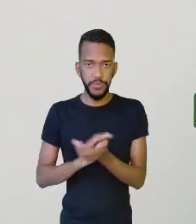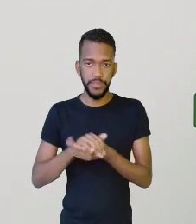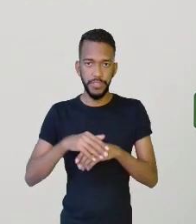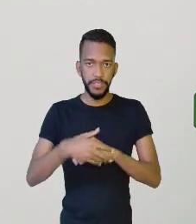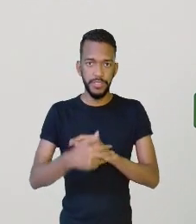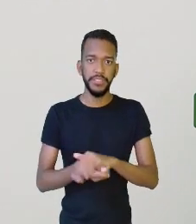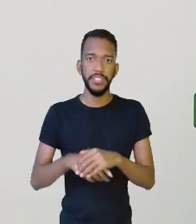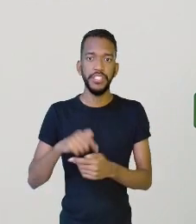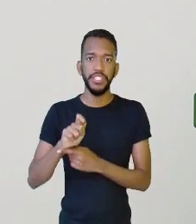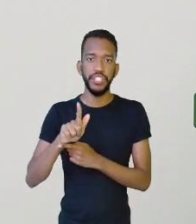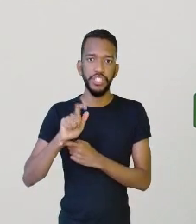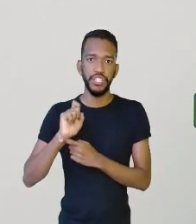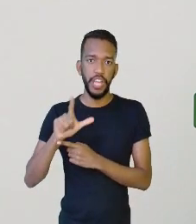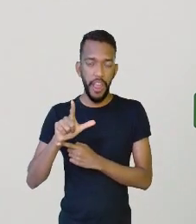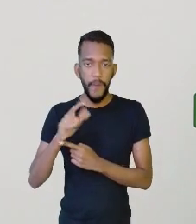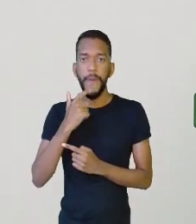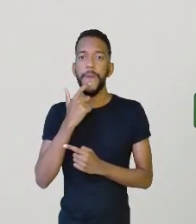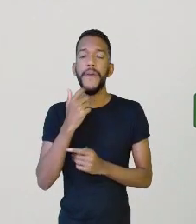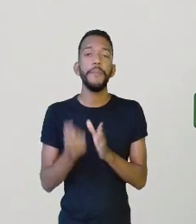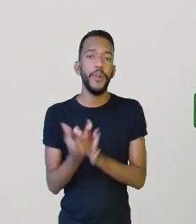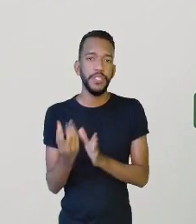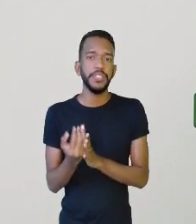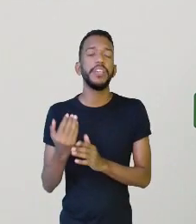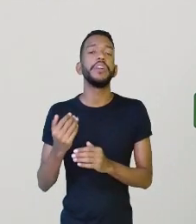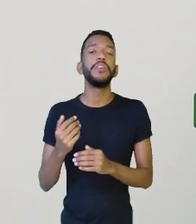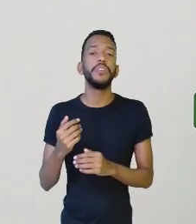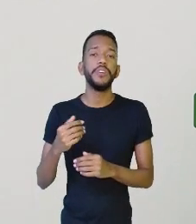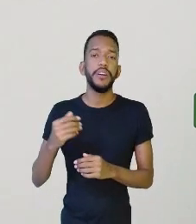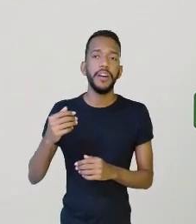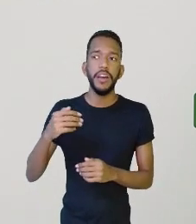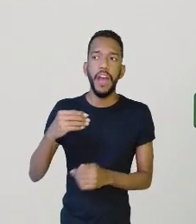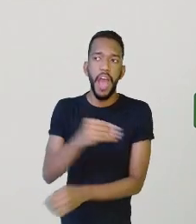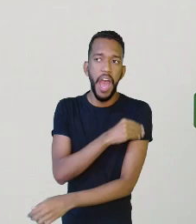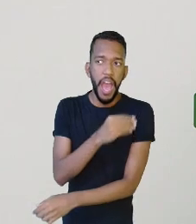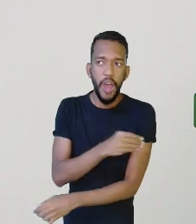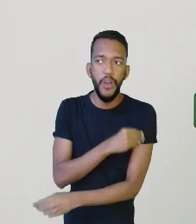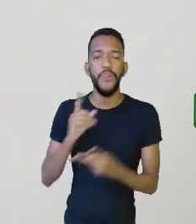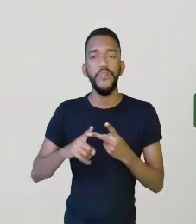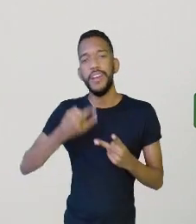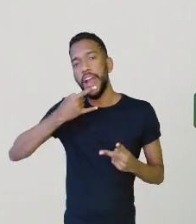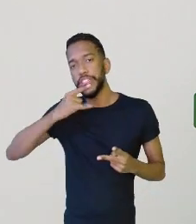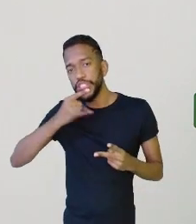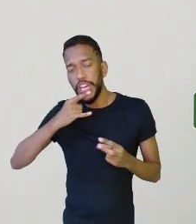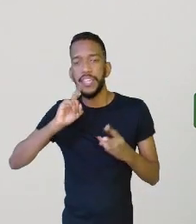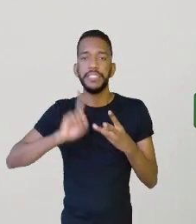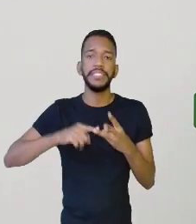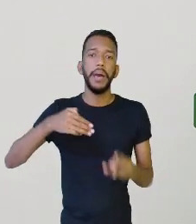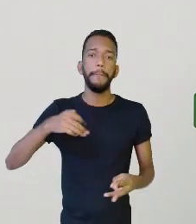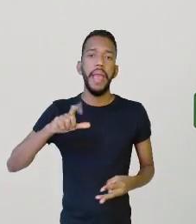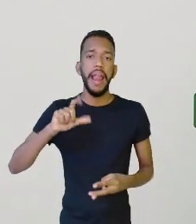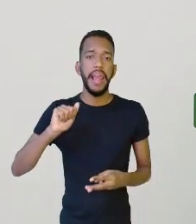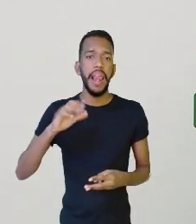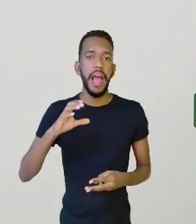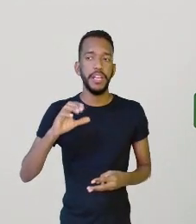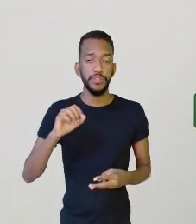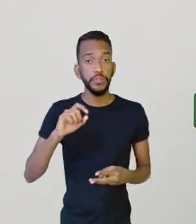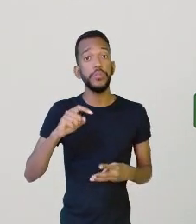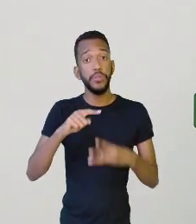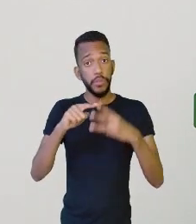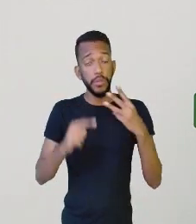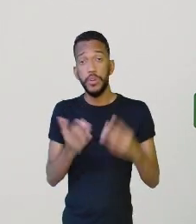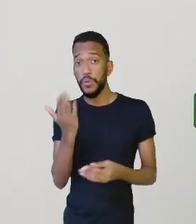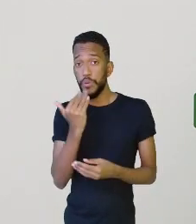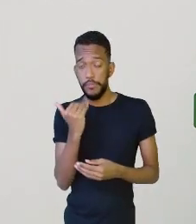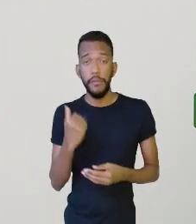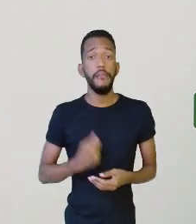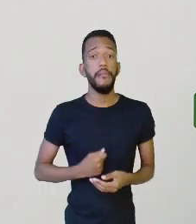em gel? Pois é, a produção do álcool, da cachaça, do melaço e de outras comidas que são presentes aqui na